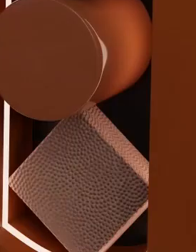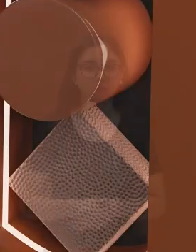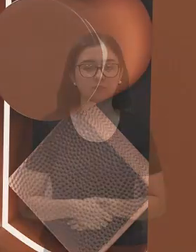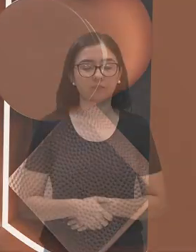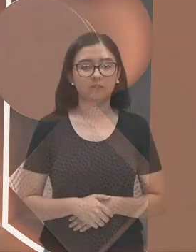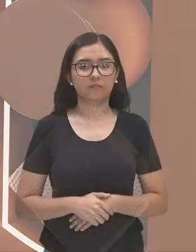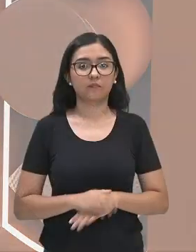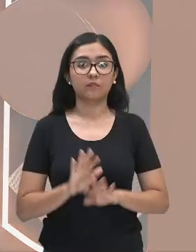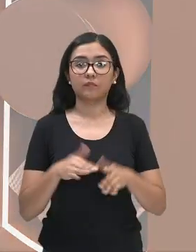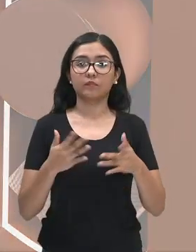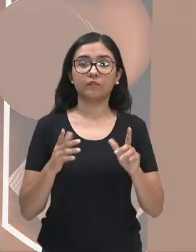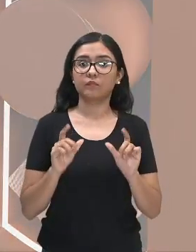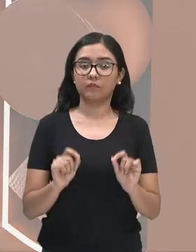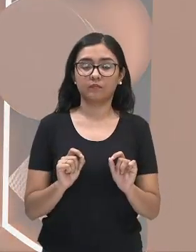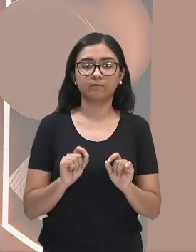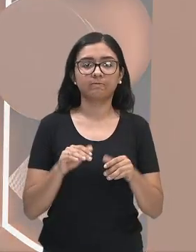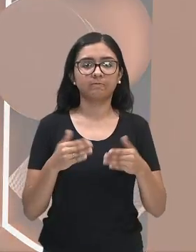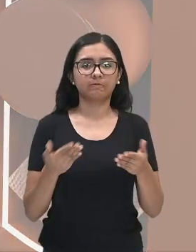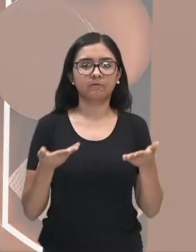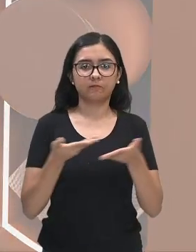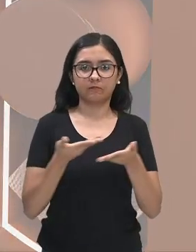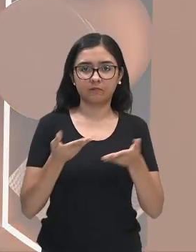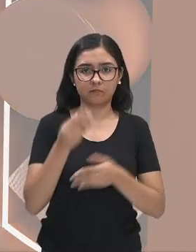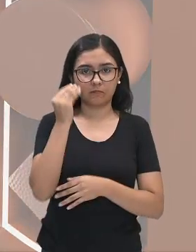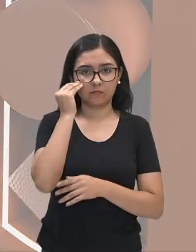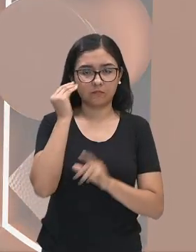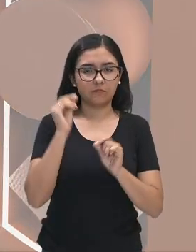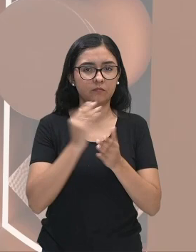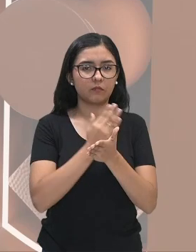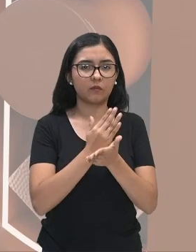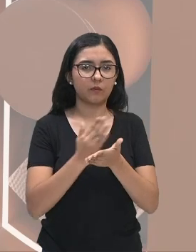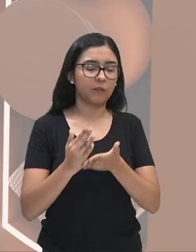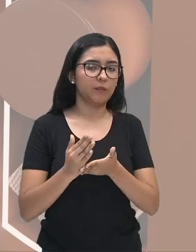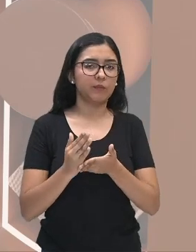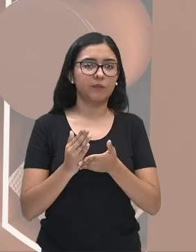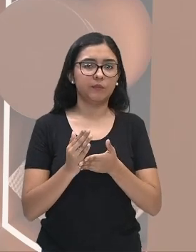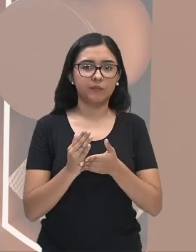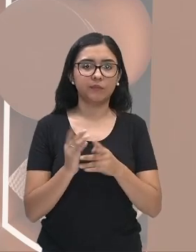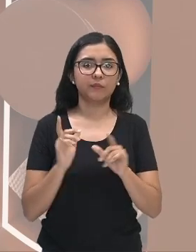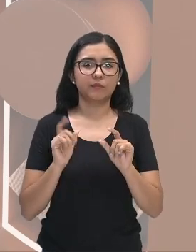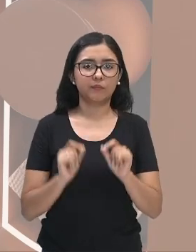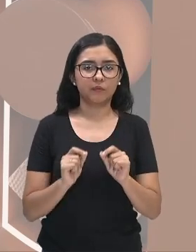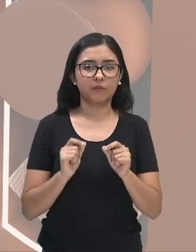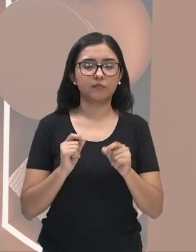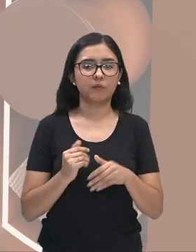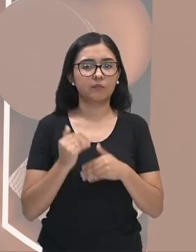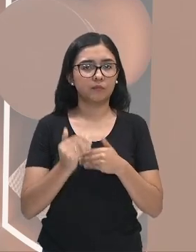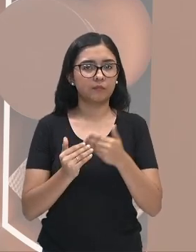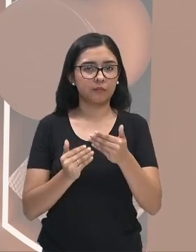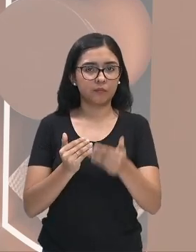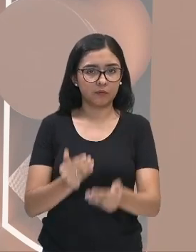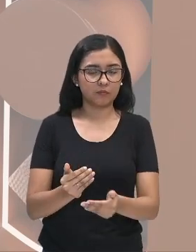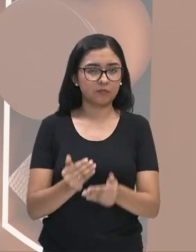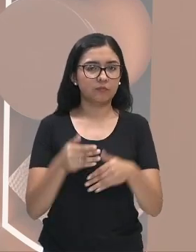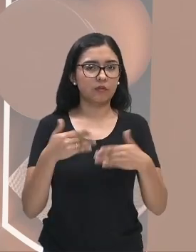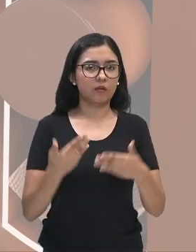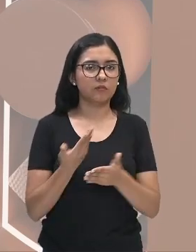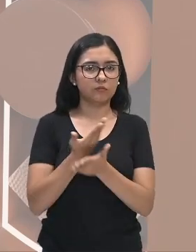Muito bem, gente. Vamos então agora começar a fazer essa caminhada aí pela